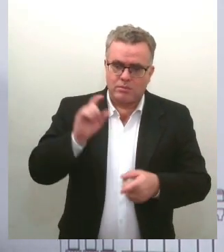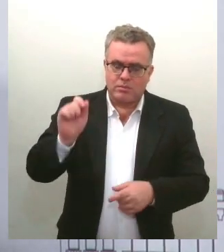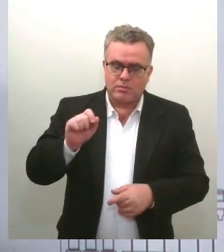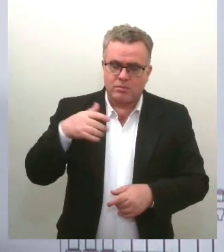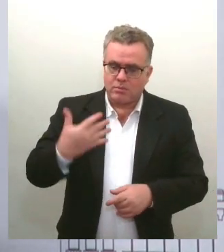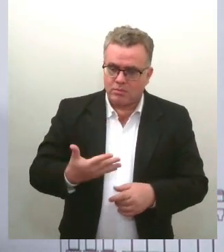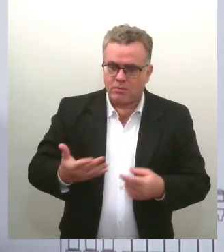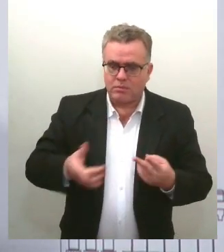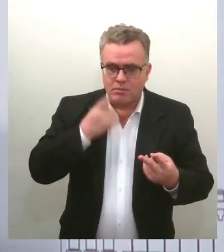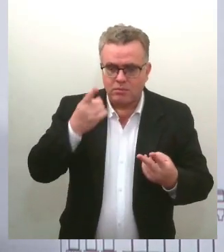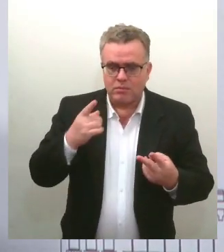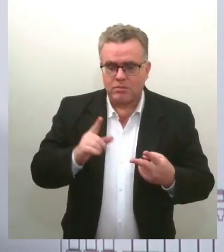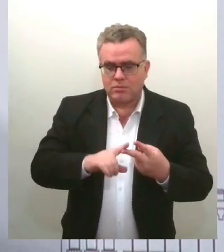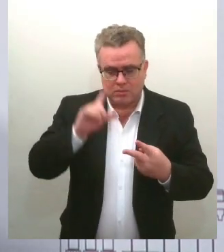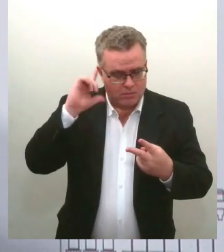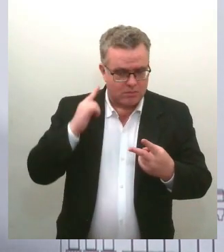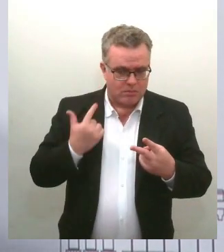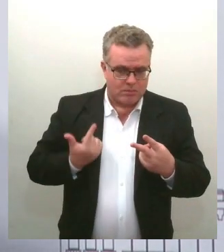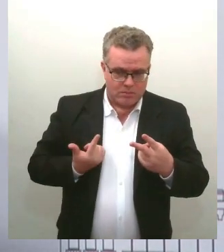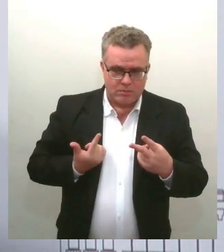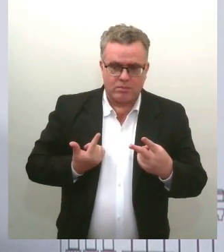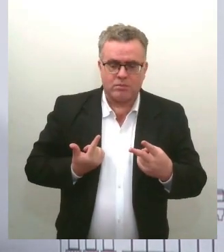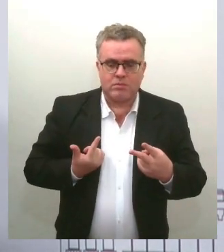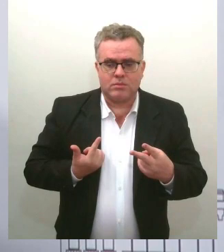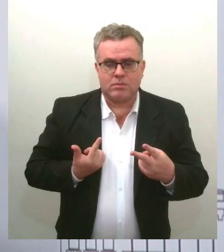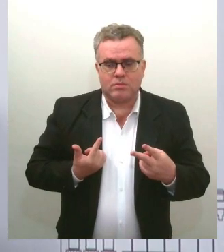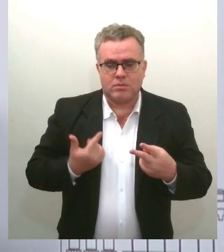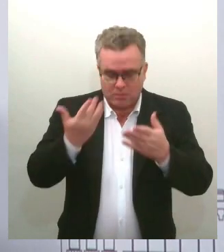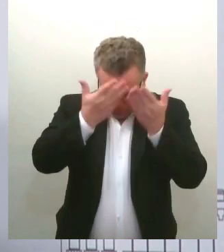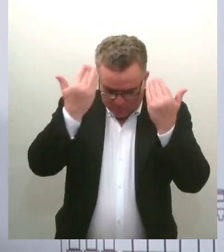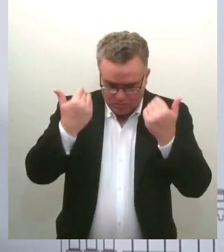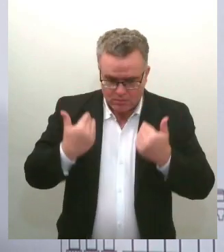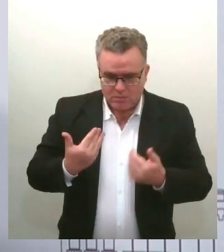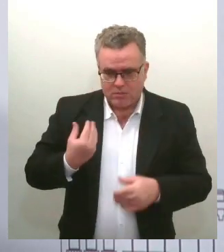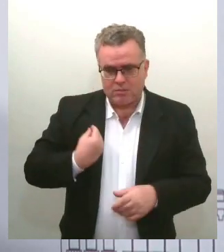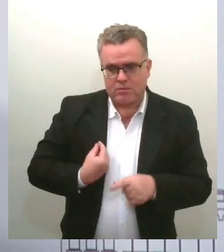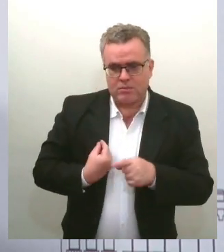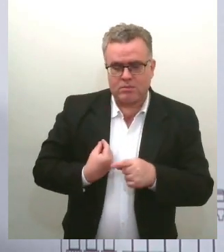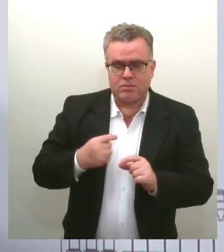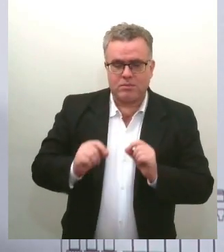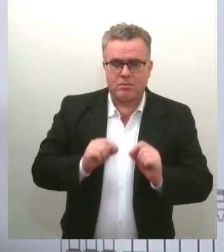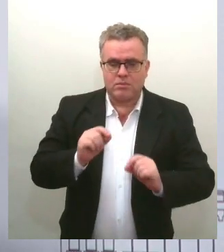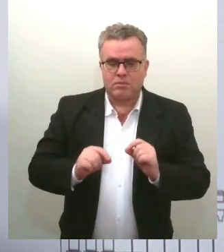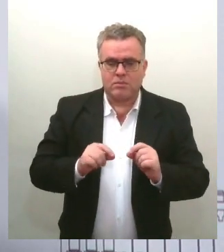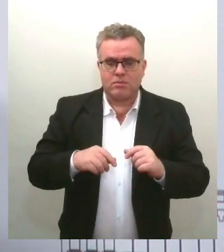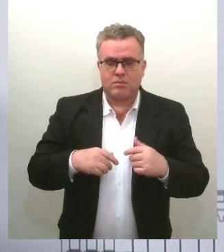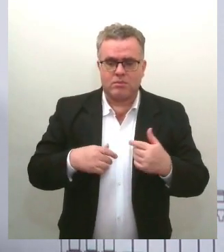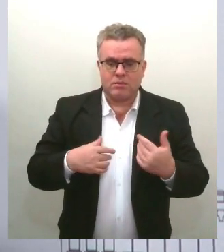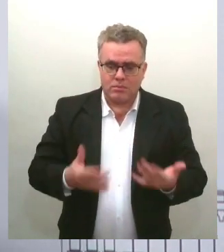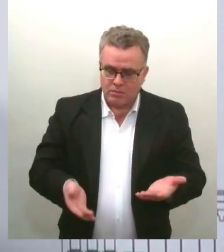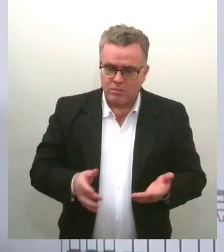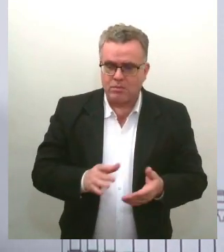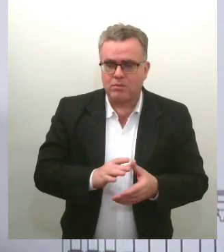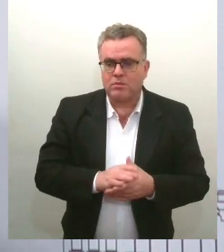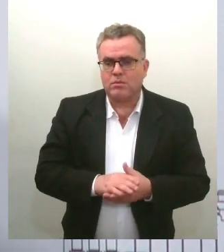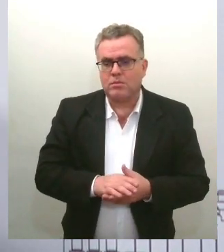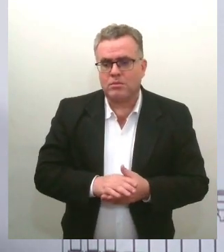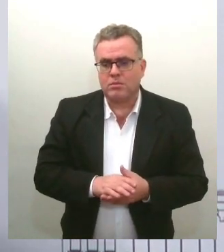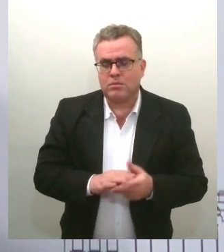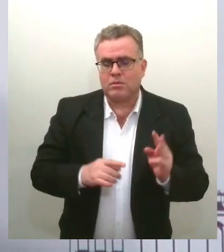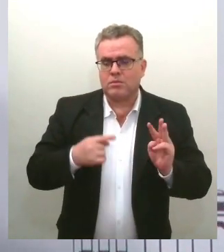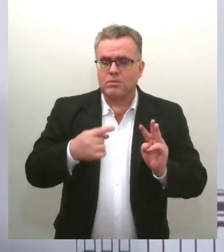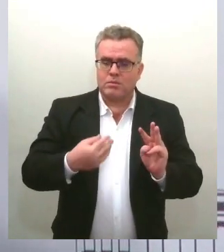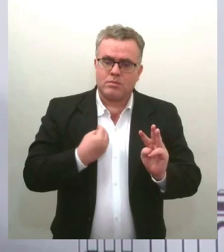deputado Samuel Carvalho, tivemos a deputada Lidiane, que participaram ontem, deram seus depoimentos